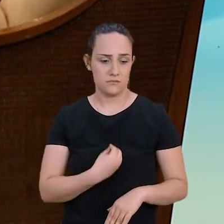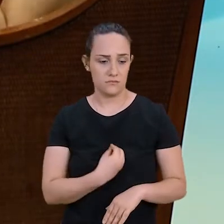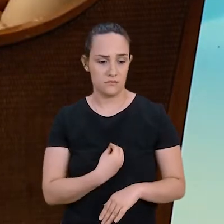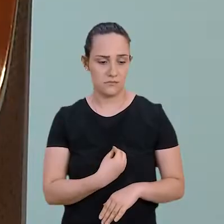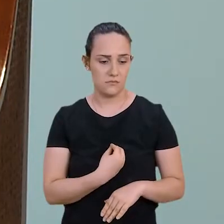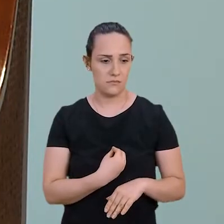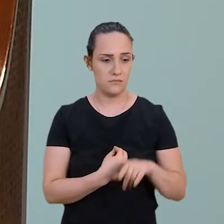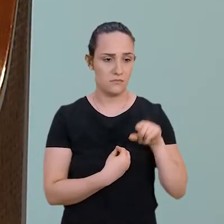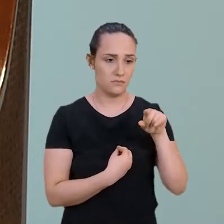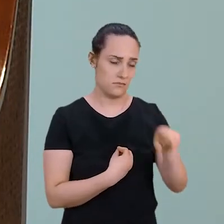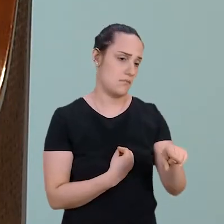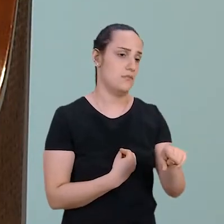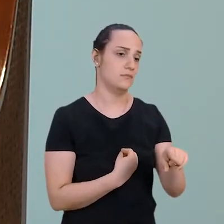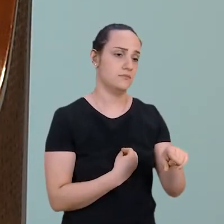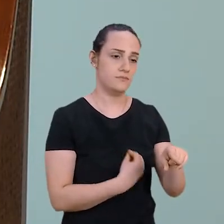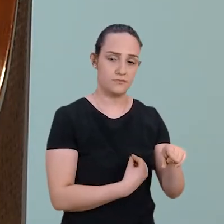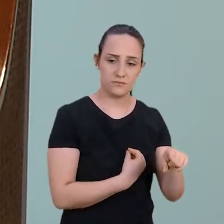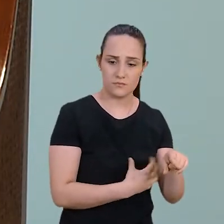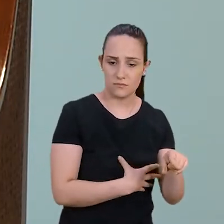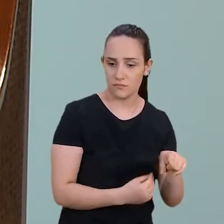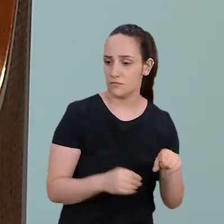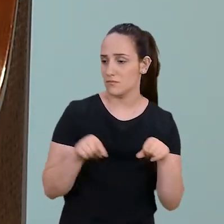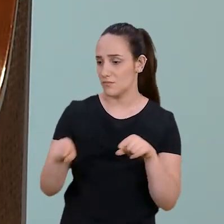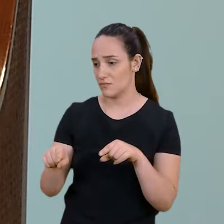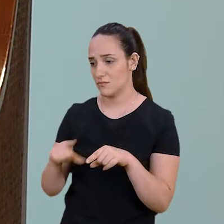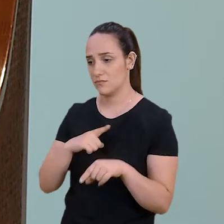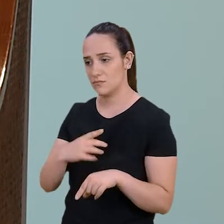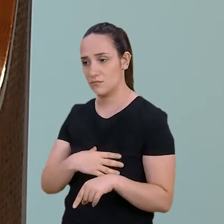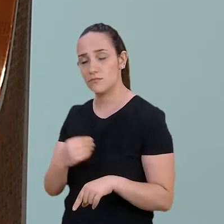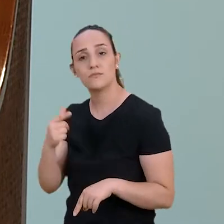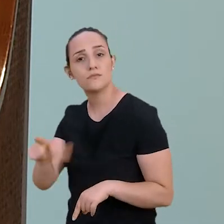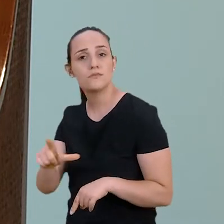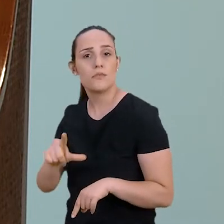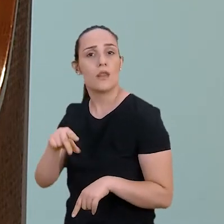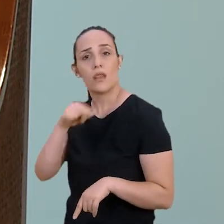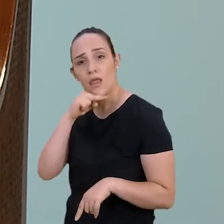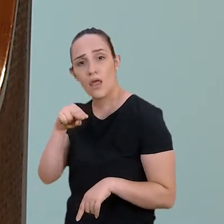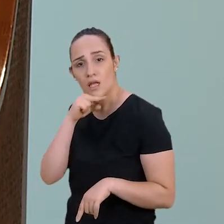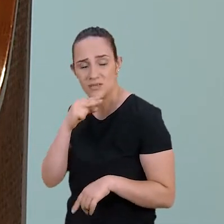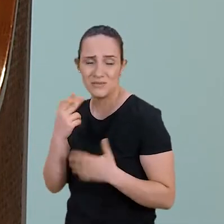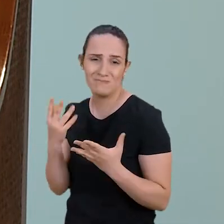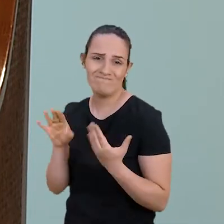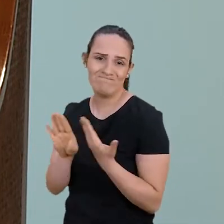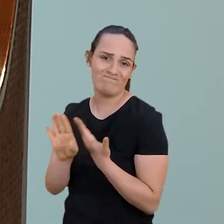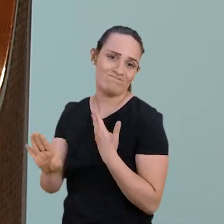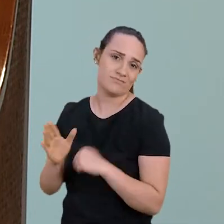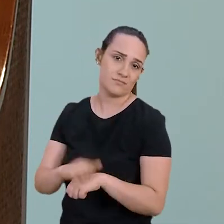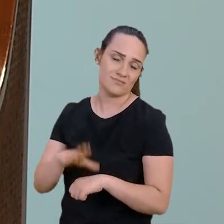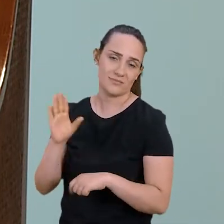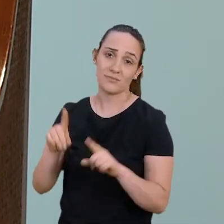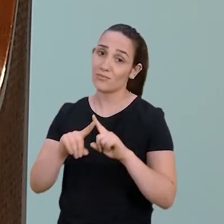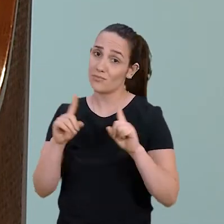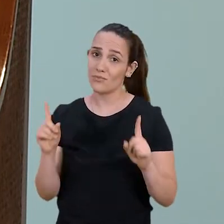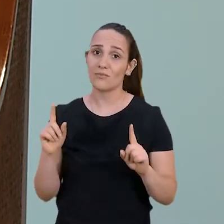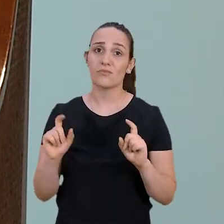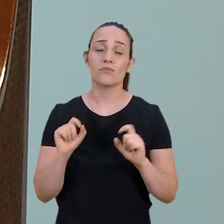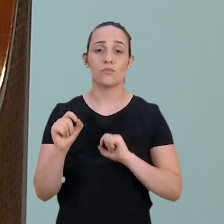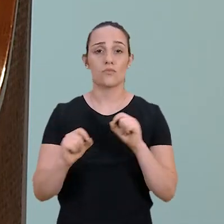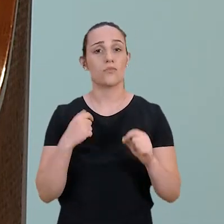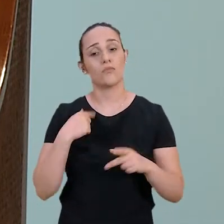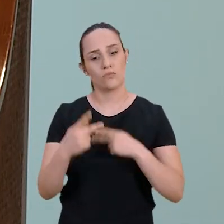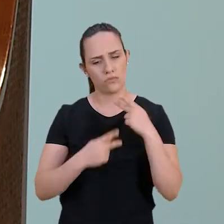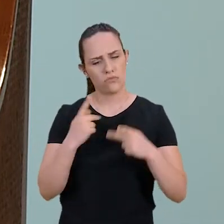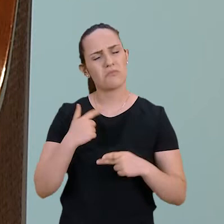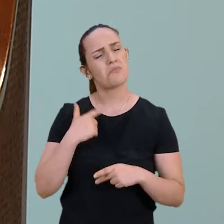outro filho, em netos e outras coisas que você vai ter, mas tem um outro lado, né? E eu gosto de falar sempre, eu sou uma